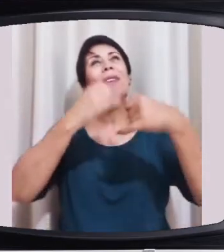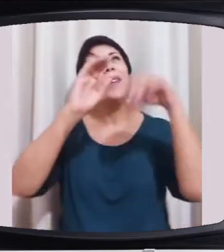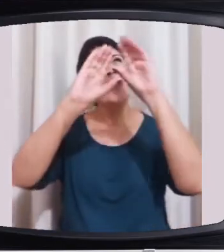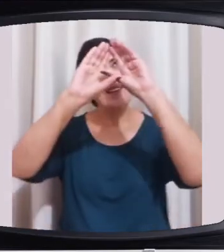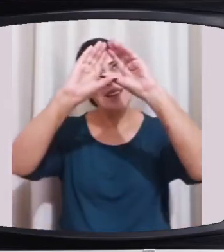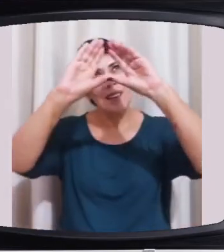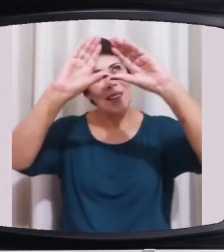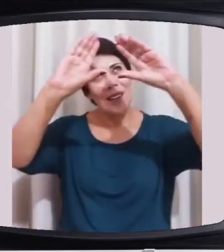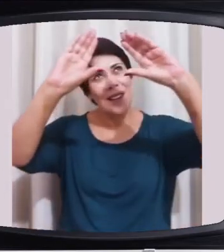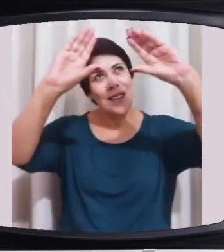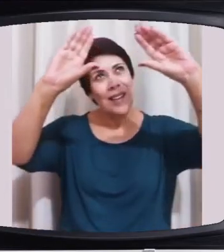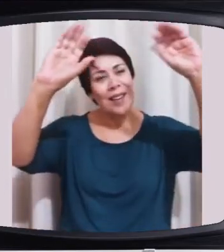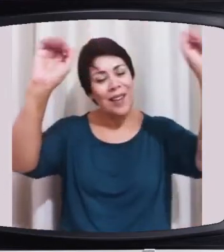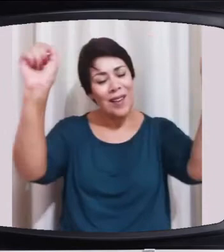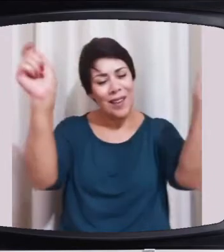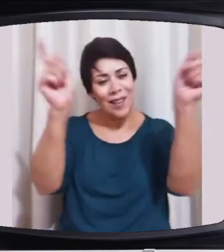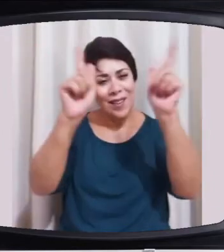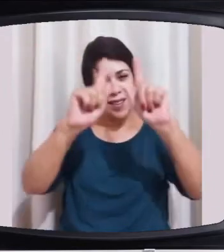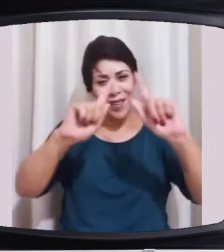for you.